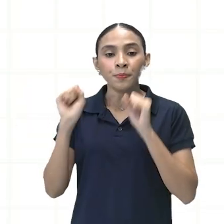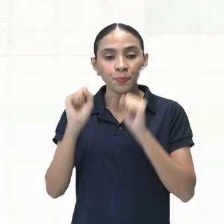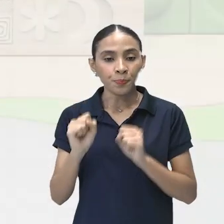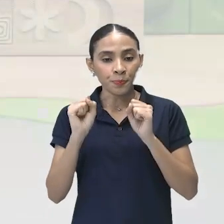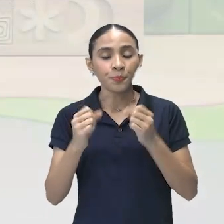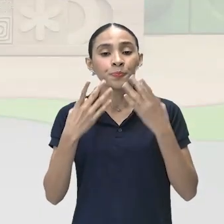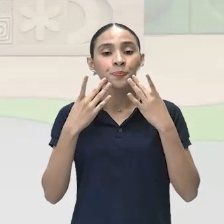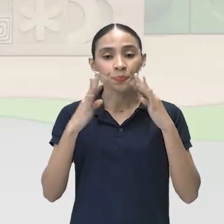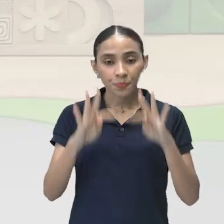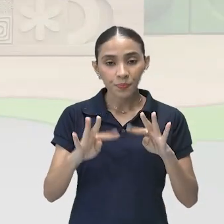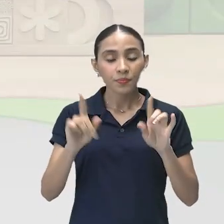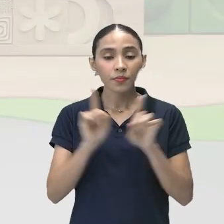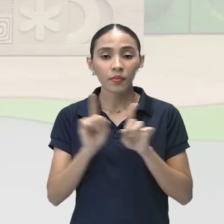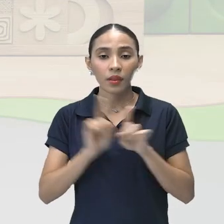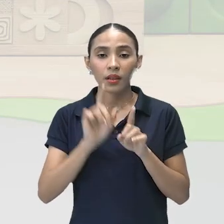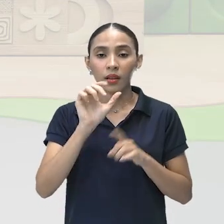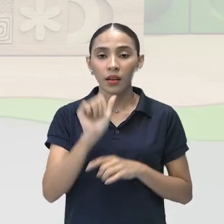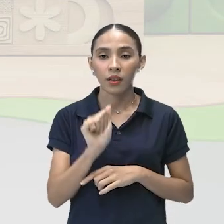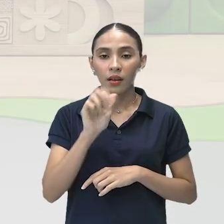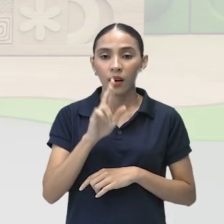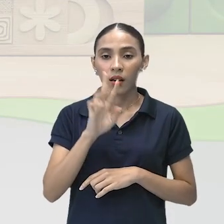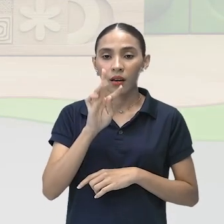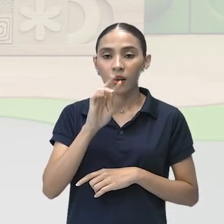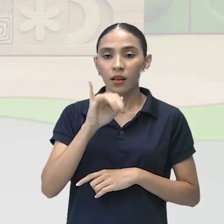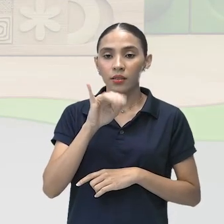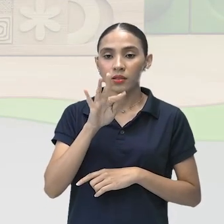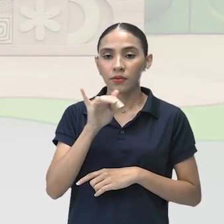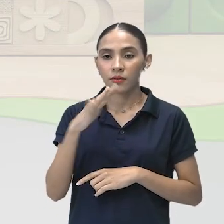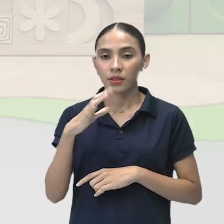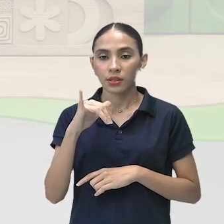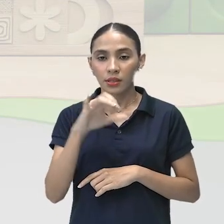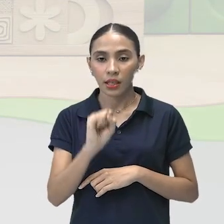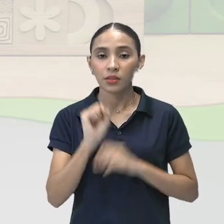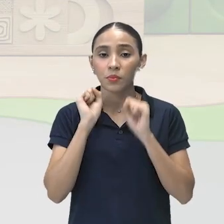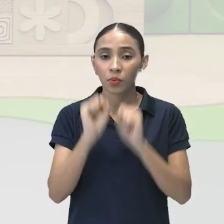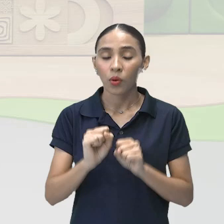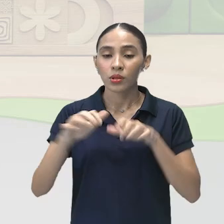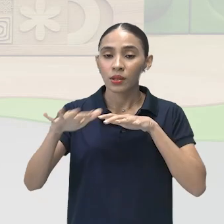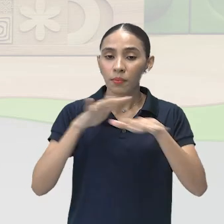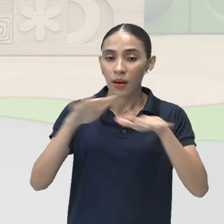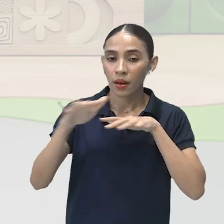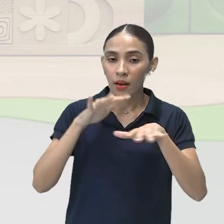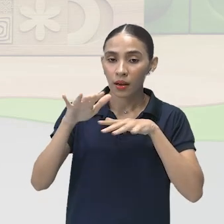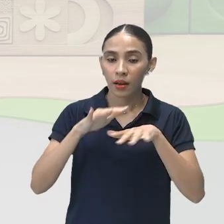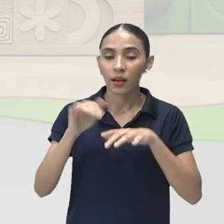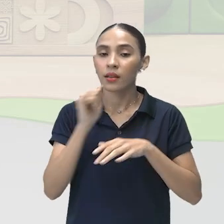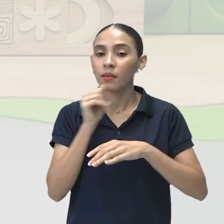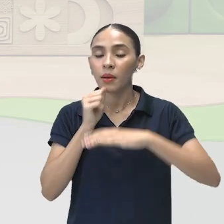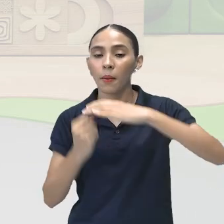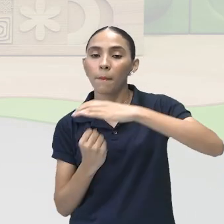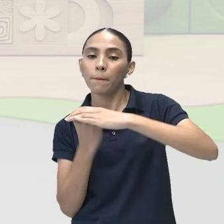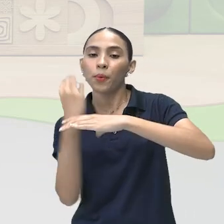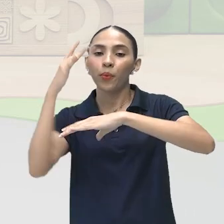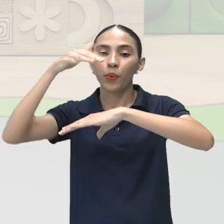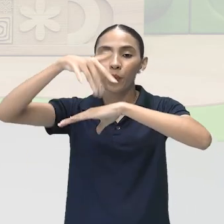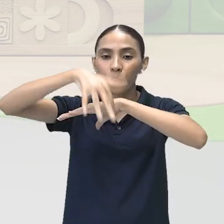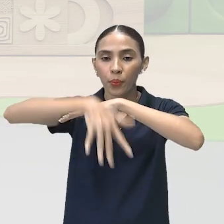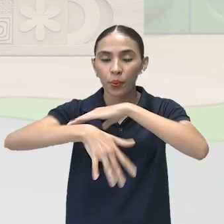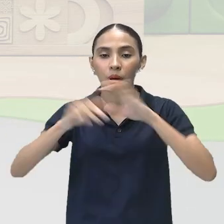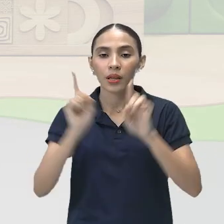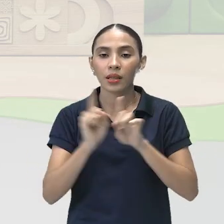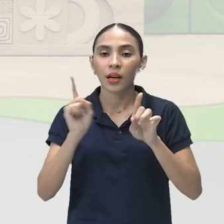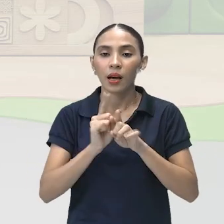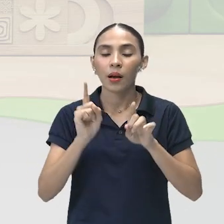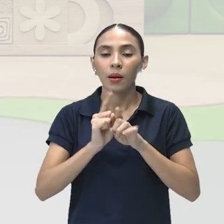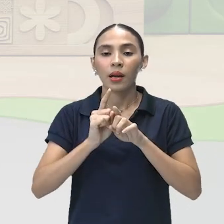fontes naturais e artificiais. As fontes naturais podem ser terremotos, erupções vulcânicas,